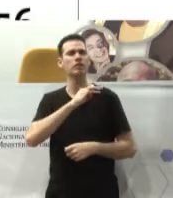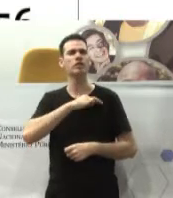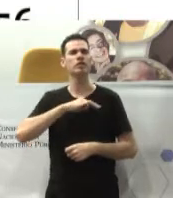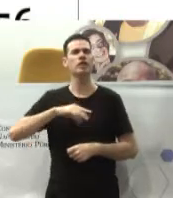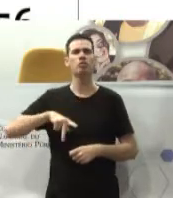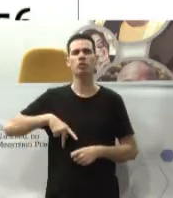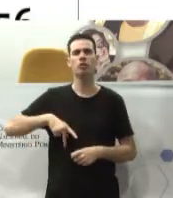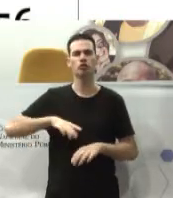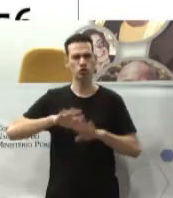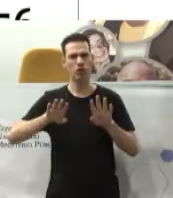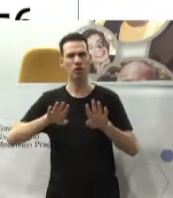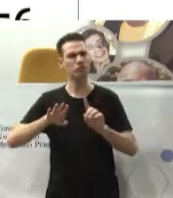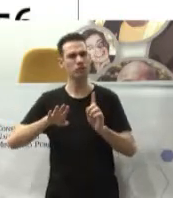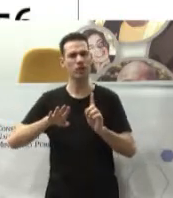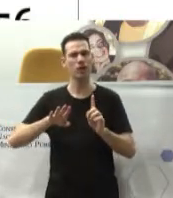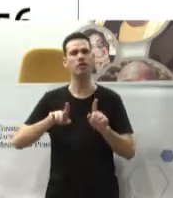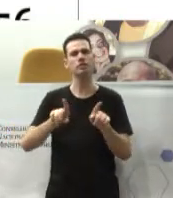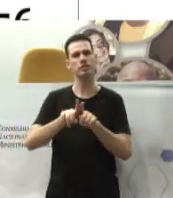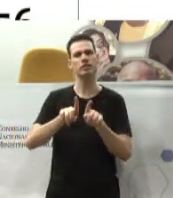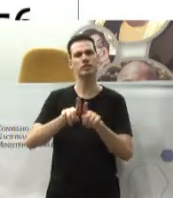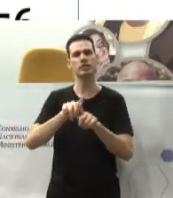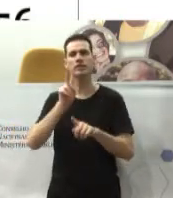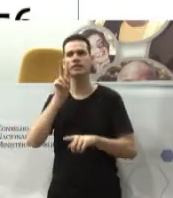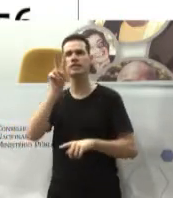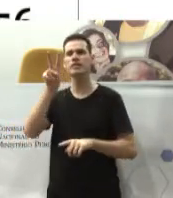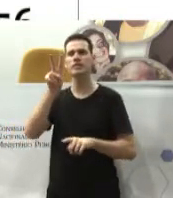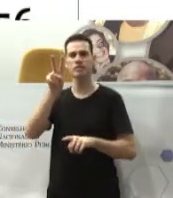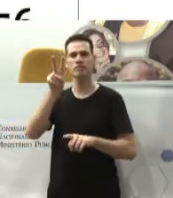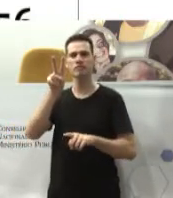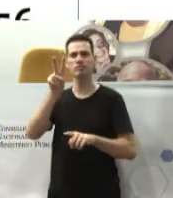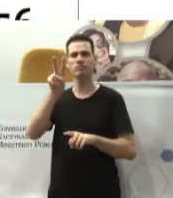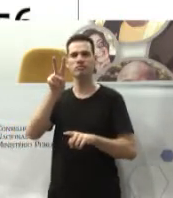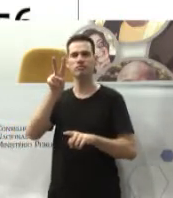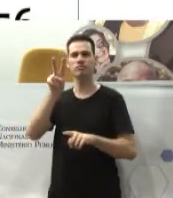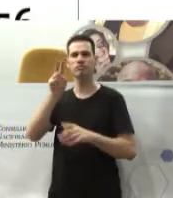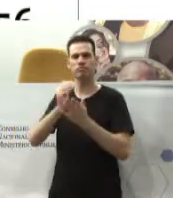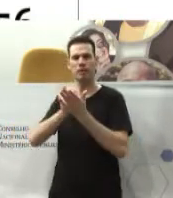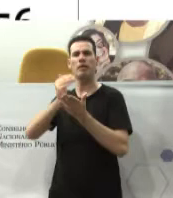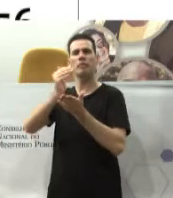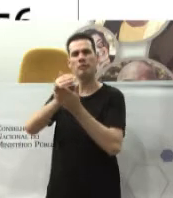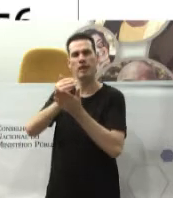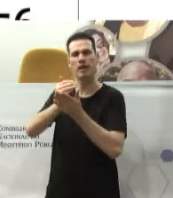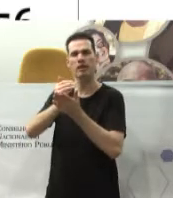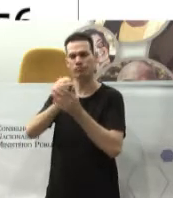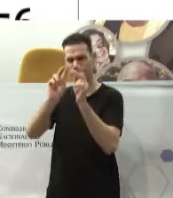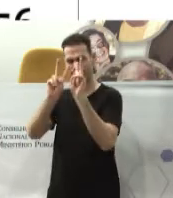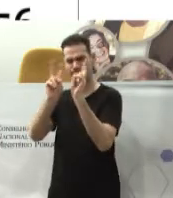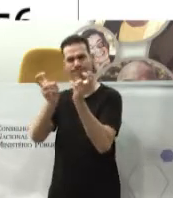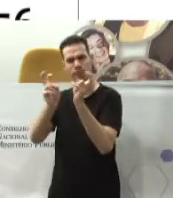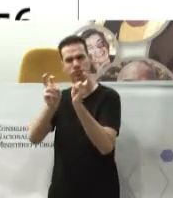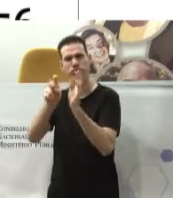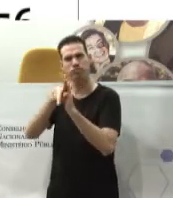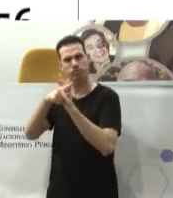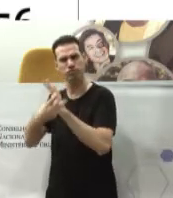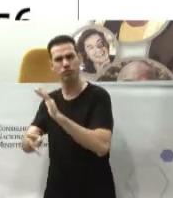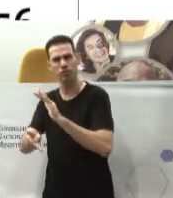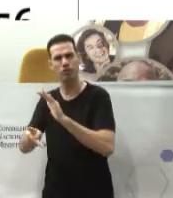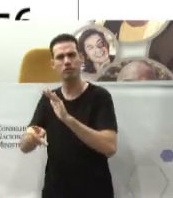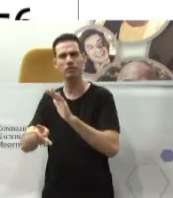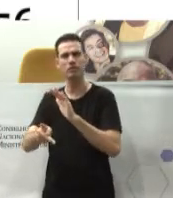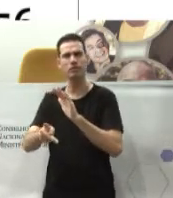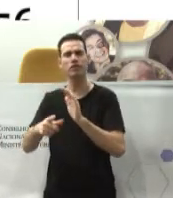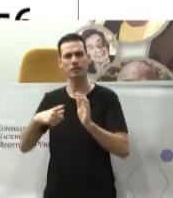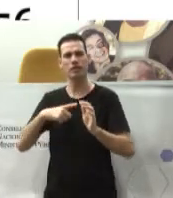não apenas o Ministério Público. O olhar é um pouco mais distante da questão específica trazida pelo acordo. Ele tem um